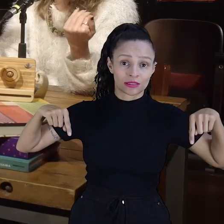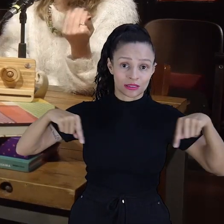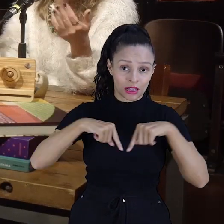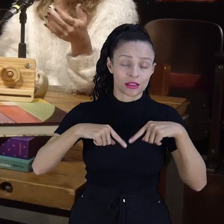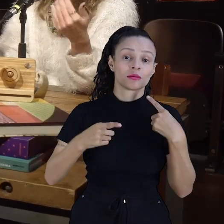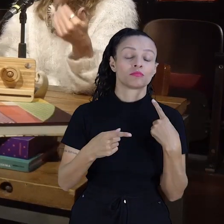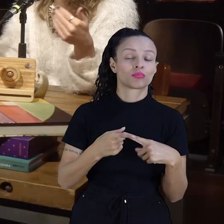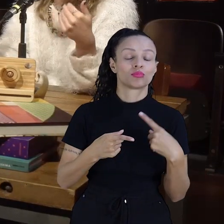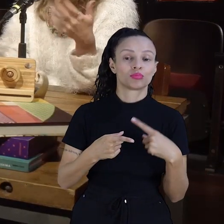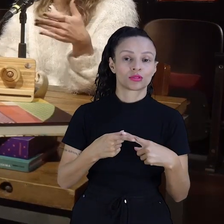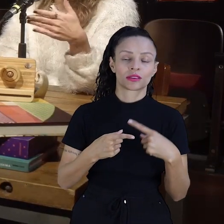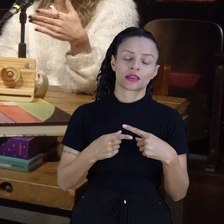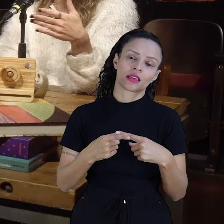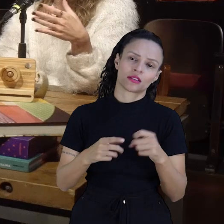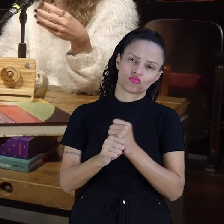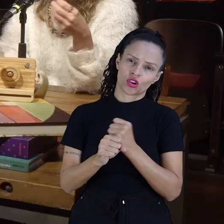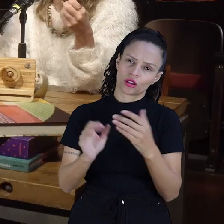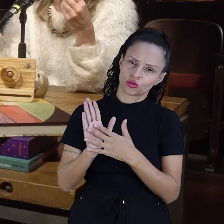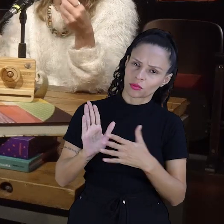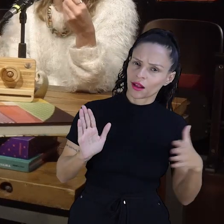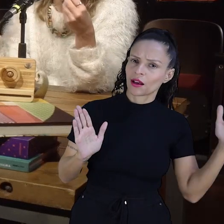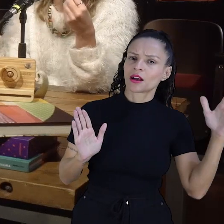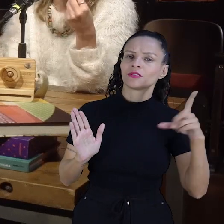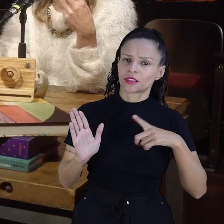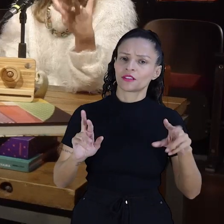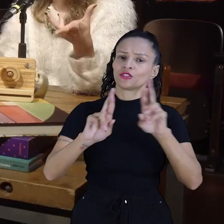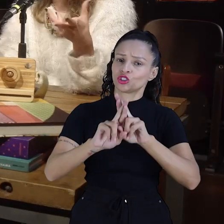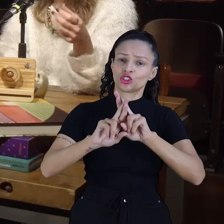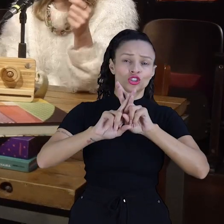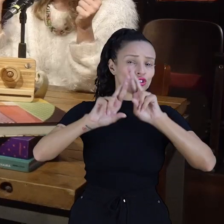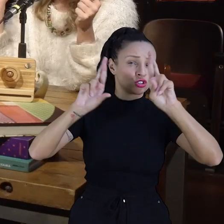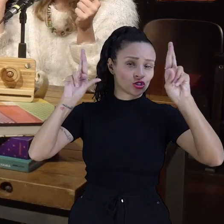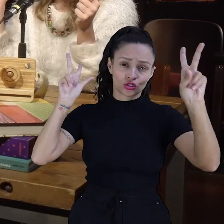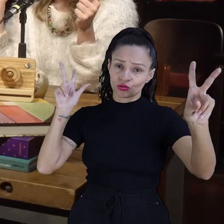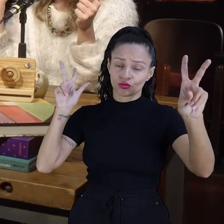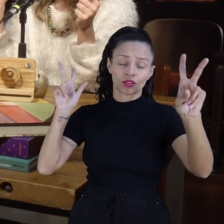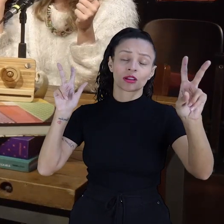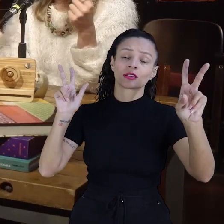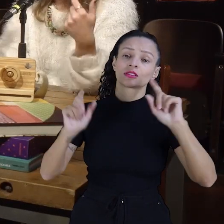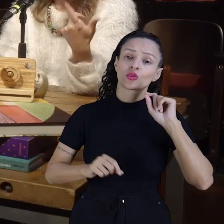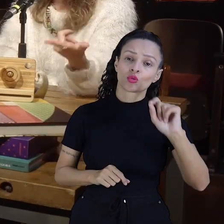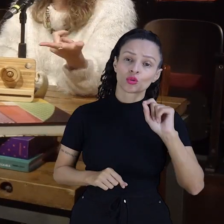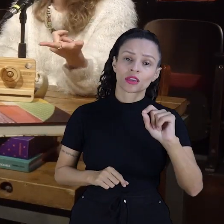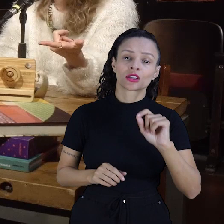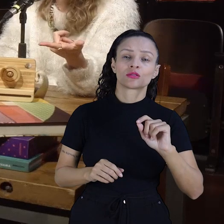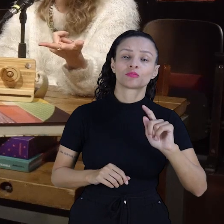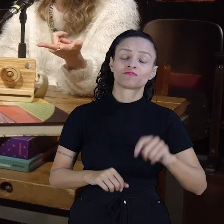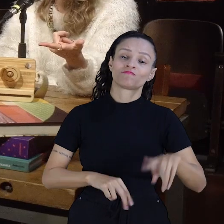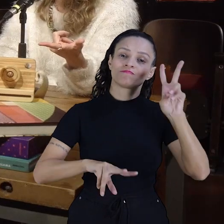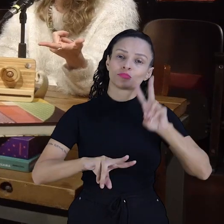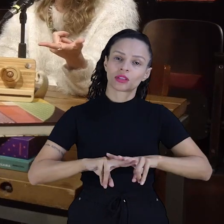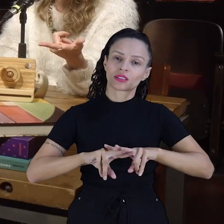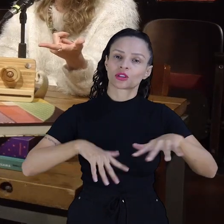a gente, né, de décadas para cá, a gente teve uma diferença brutal na privação do